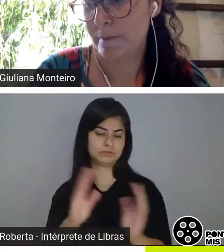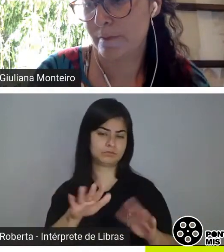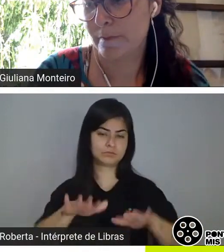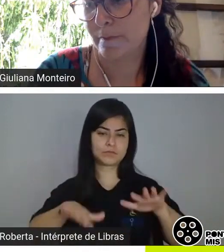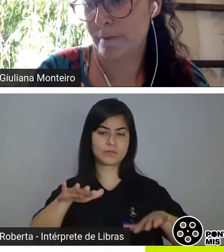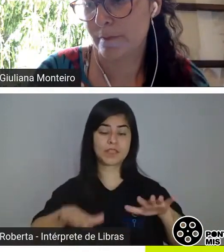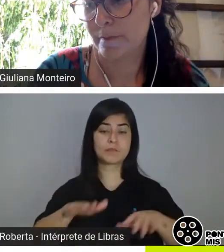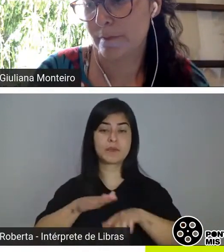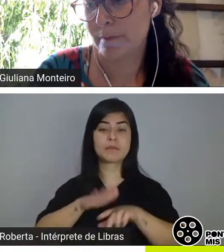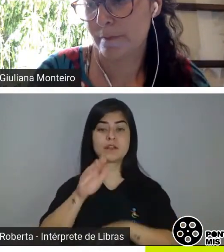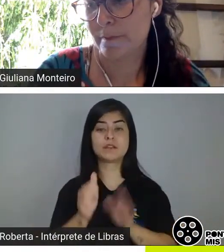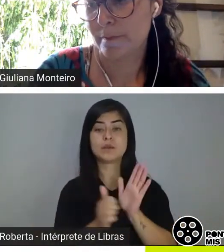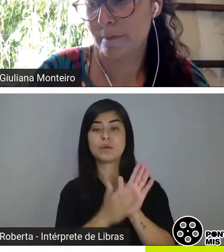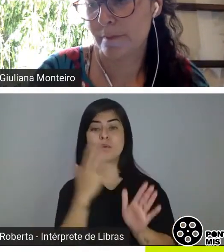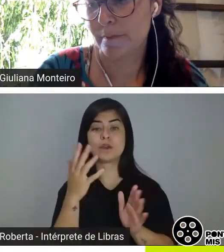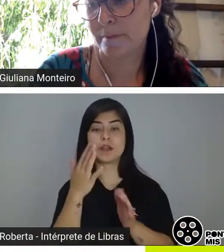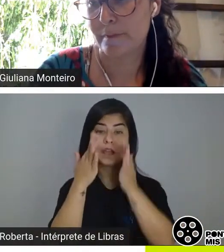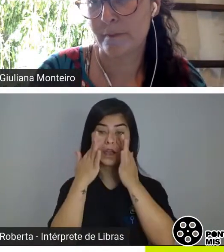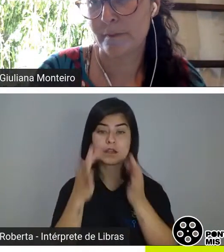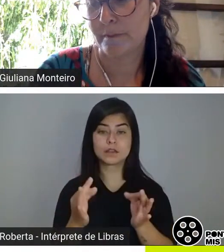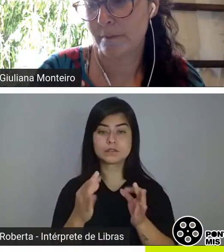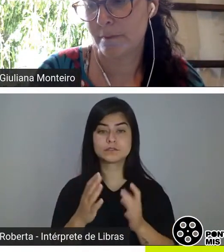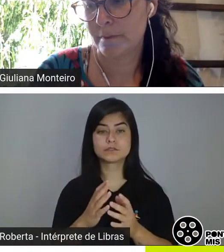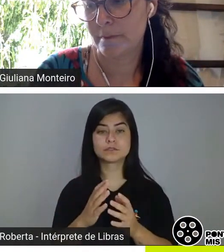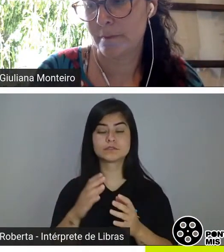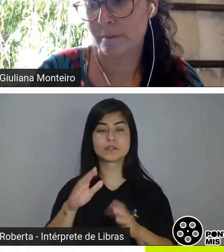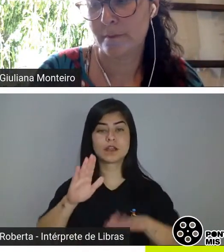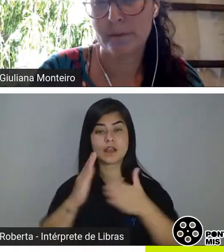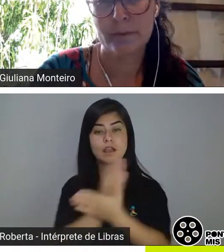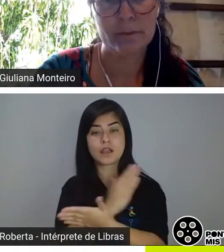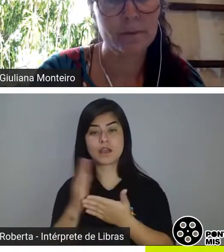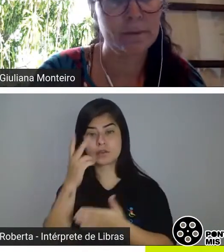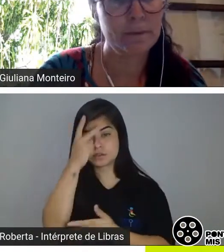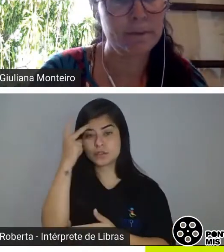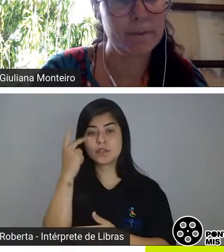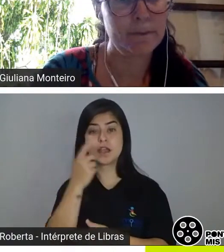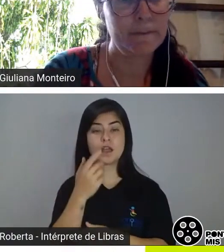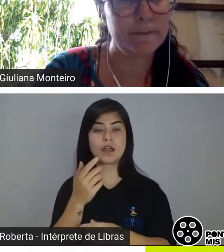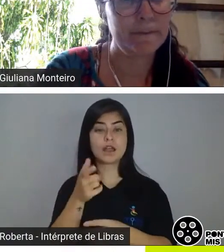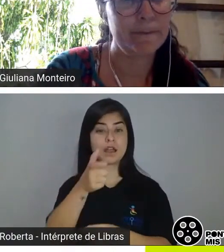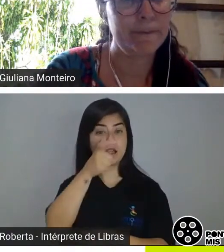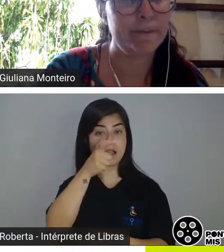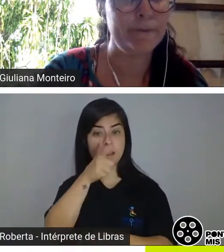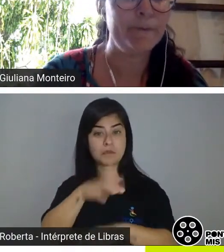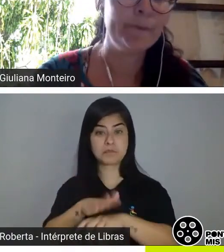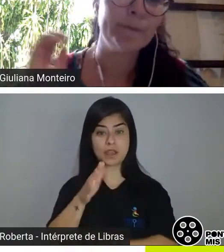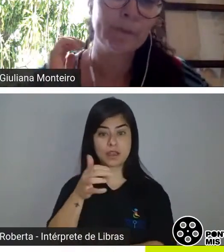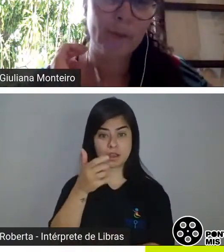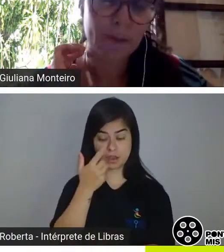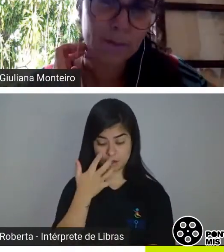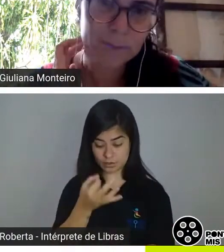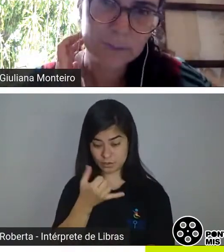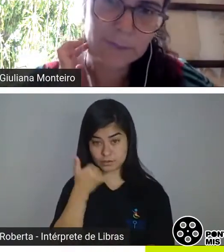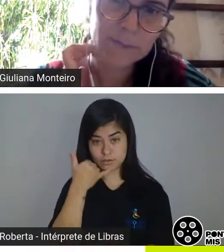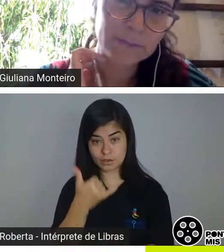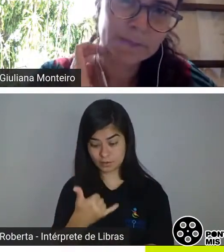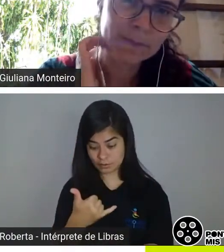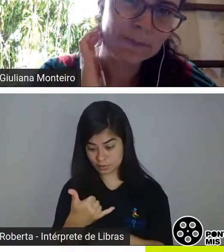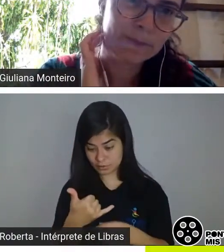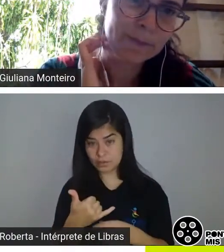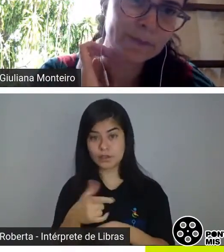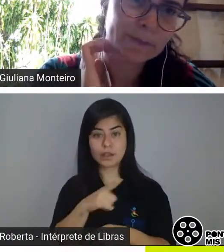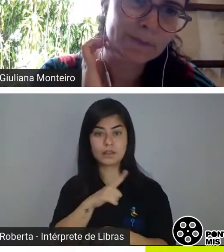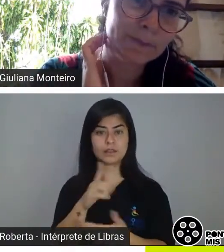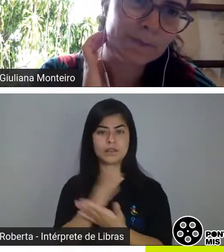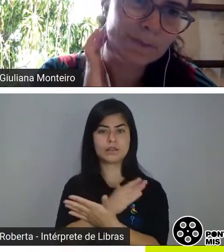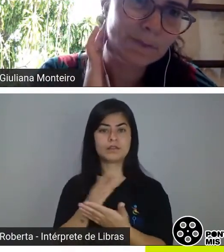depende mais da quantidade de atenção, né? Verdade, tem gente que assiste com muita atenção no celular e tem gente que conversa numa sala de cinema,